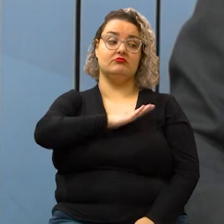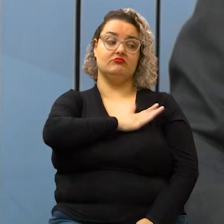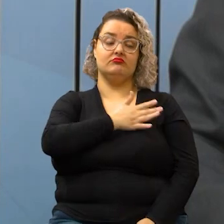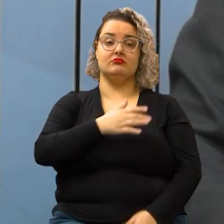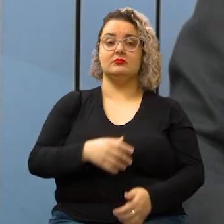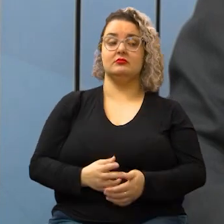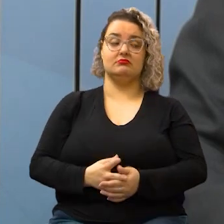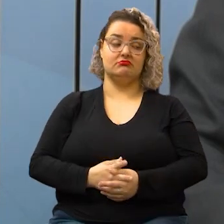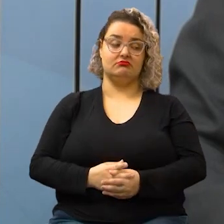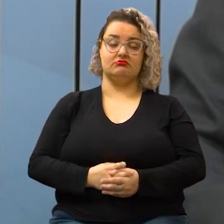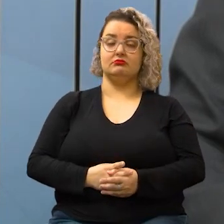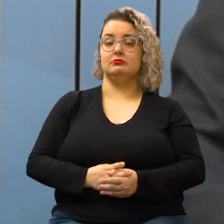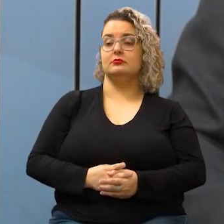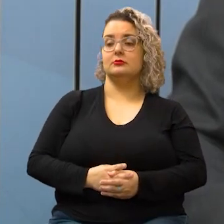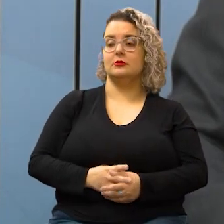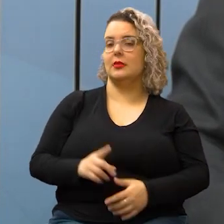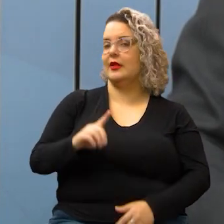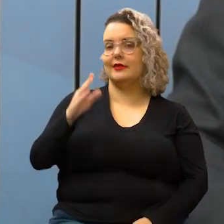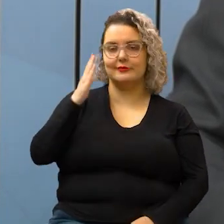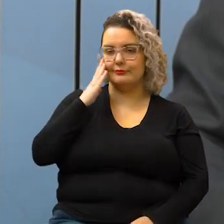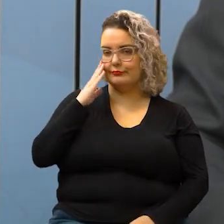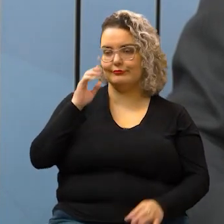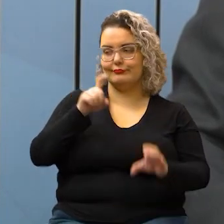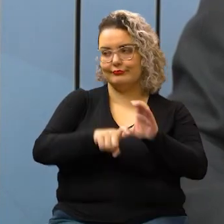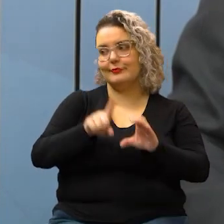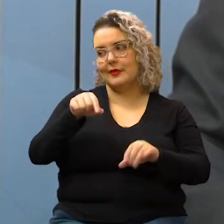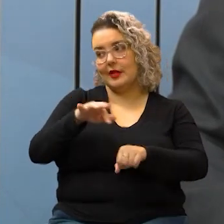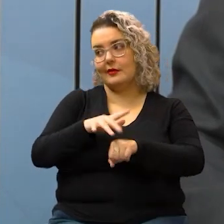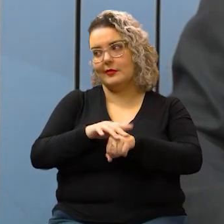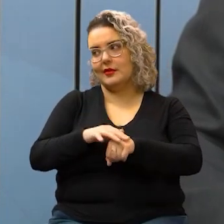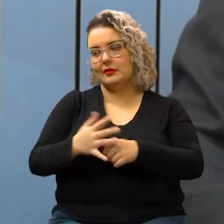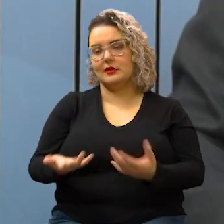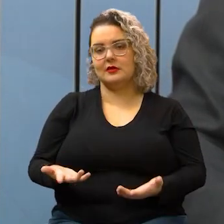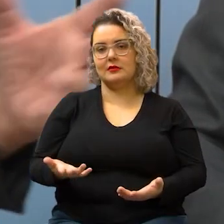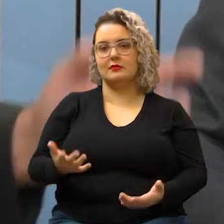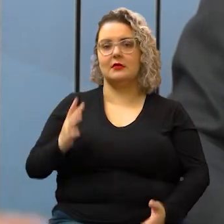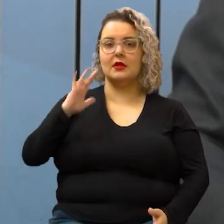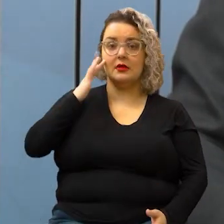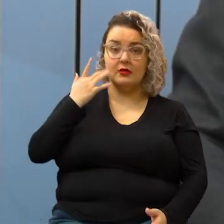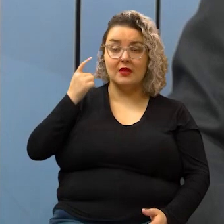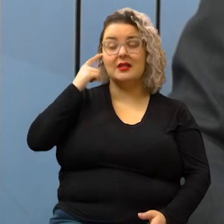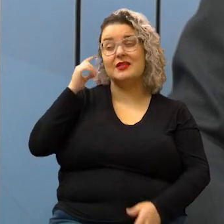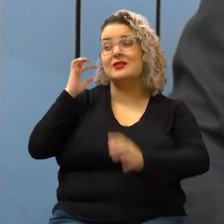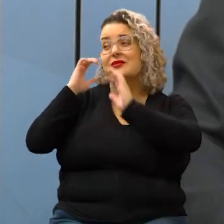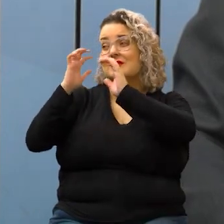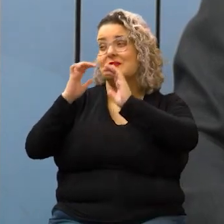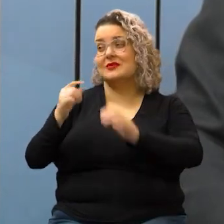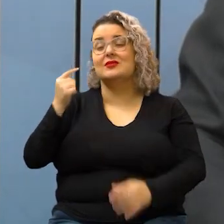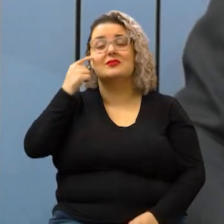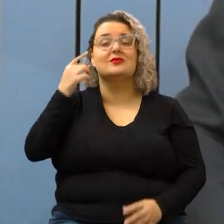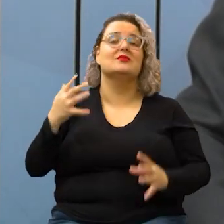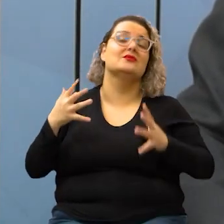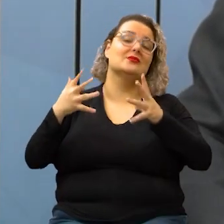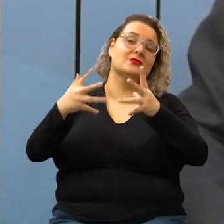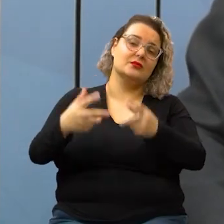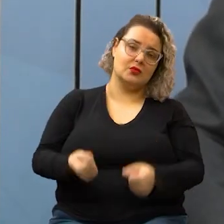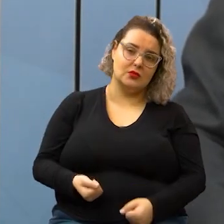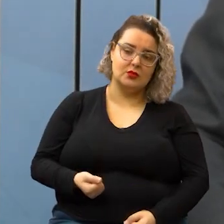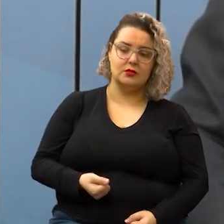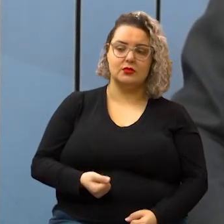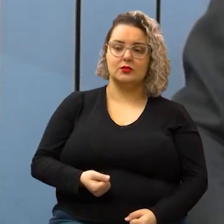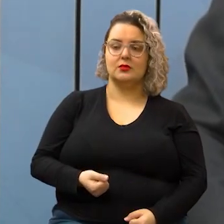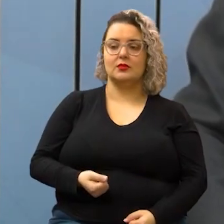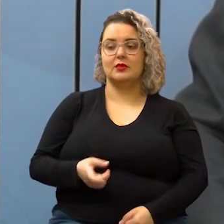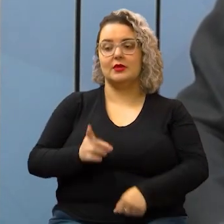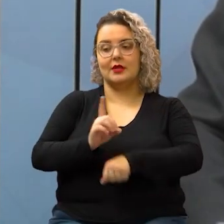aquele e não entendem que a dependência é uma doença. Né? Mas eu acho que a gente tem que pensar isso de forma global. E aí,